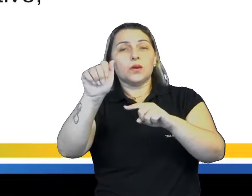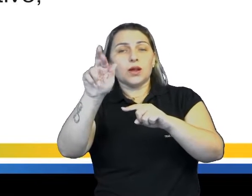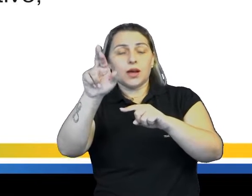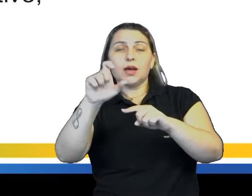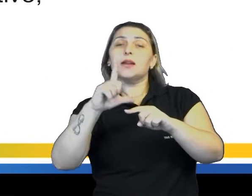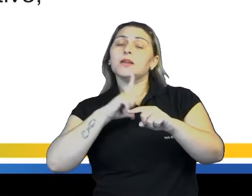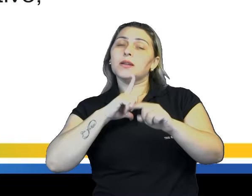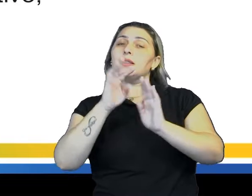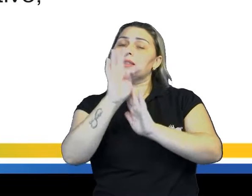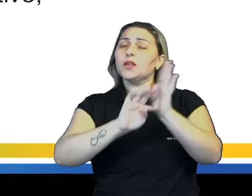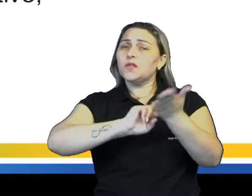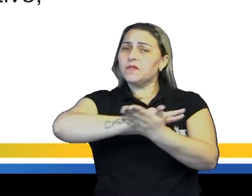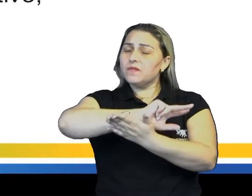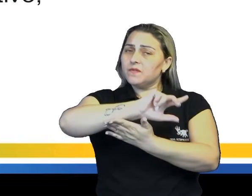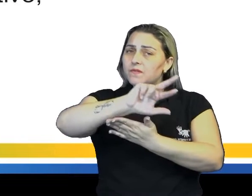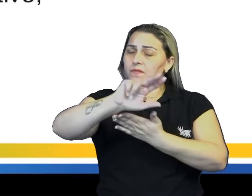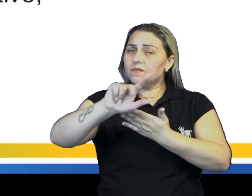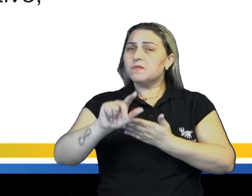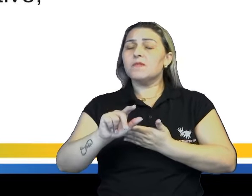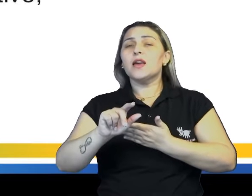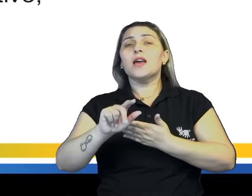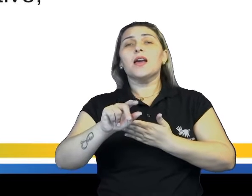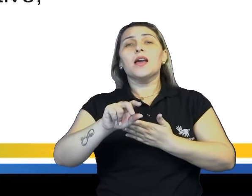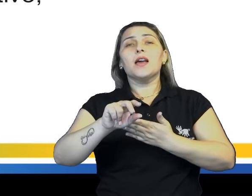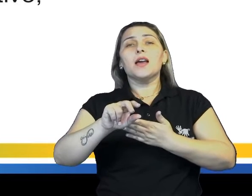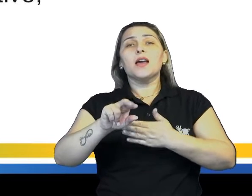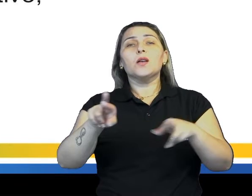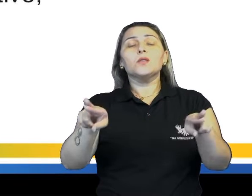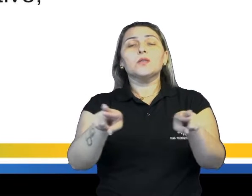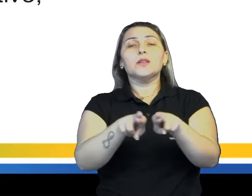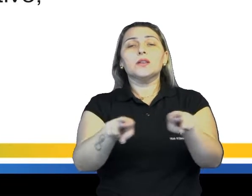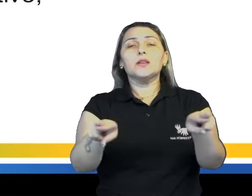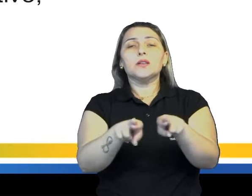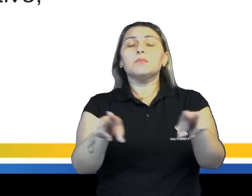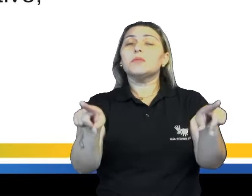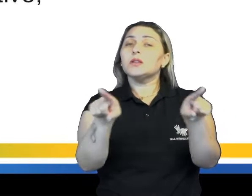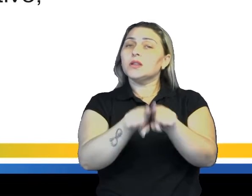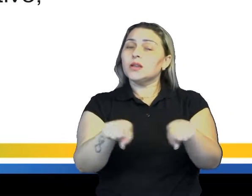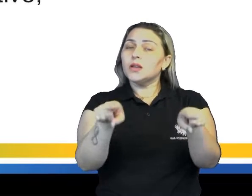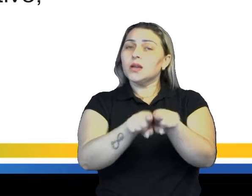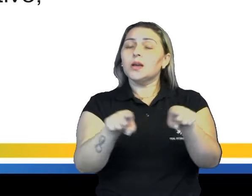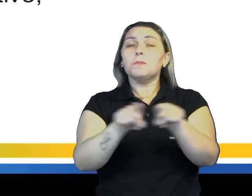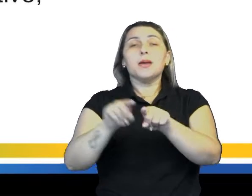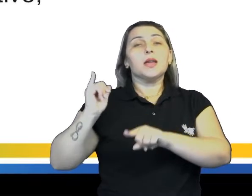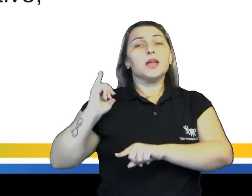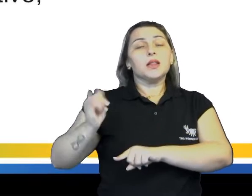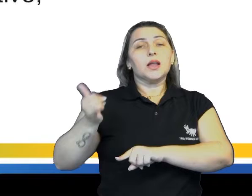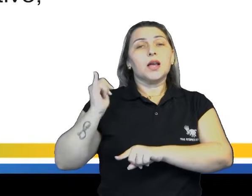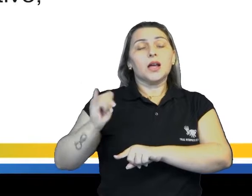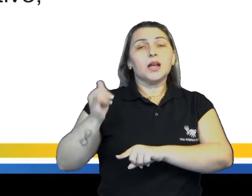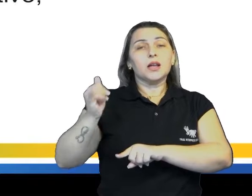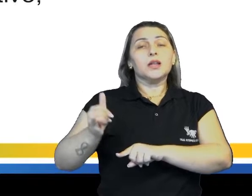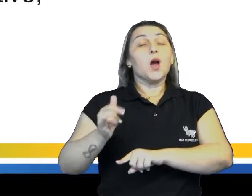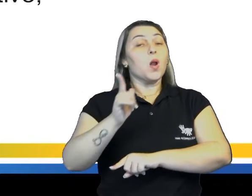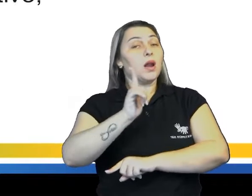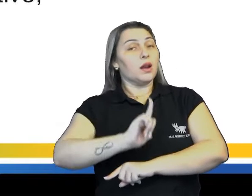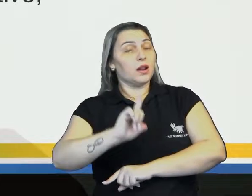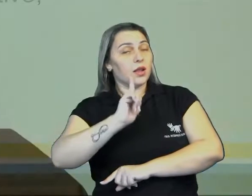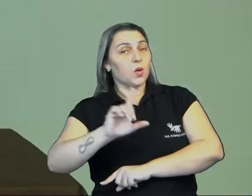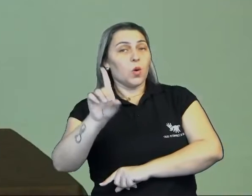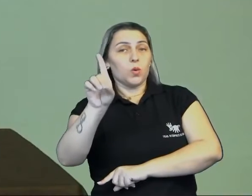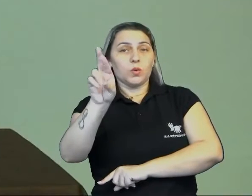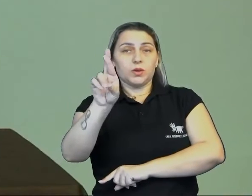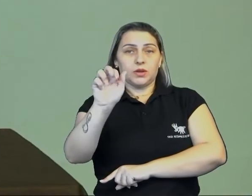poderá apresentar diversos tipos de rimas. Também pode ser narrativo, dramático ou lírico. Vem